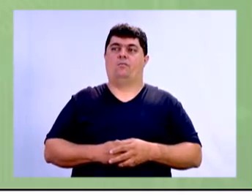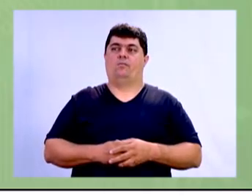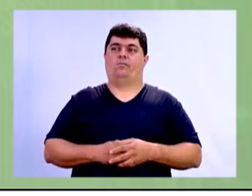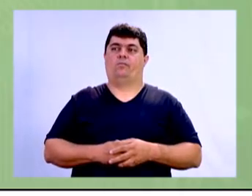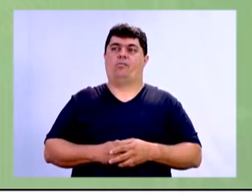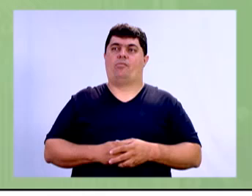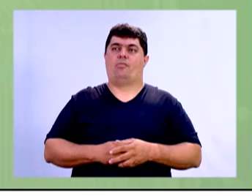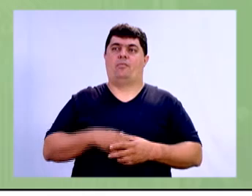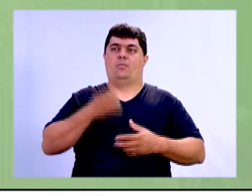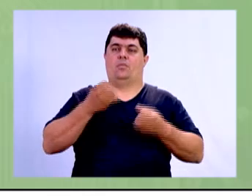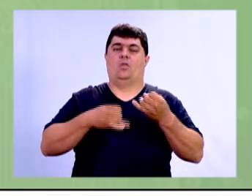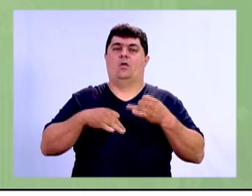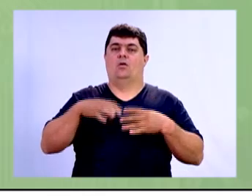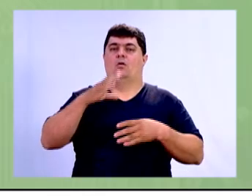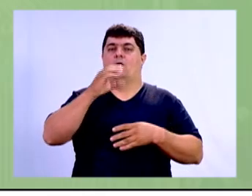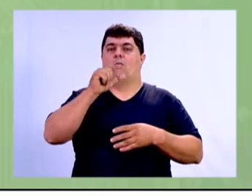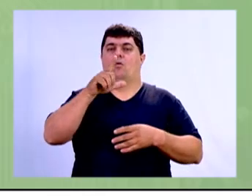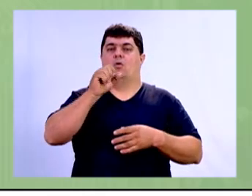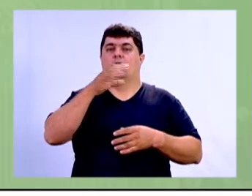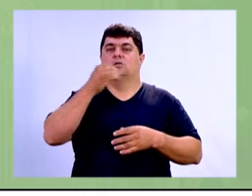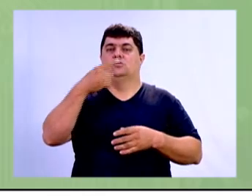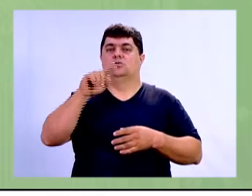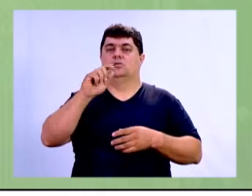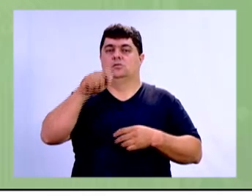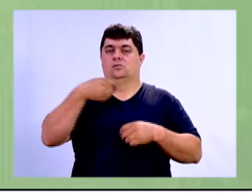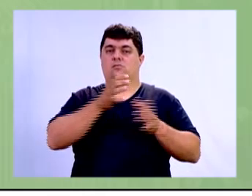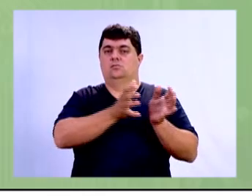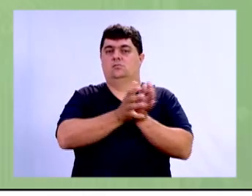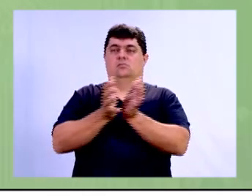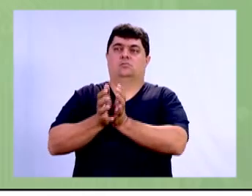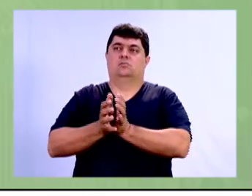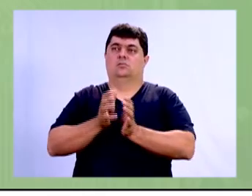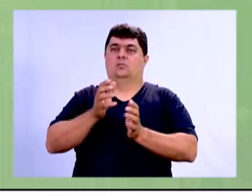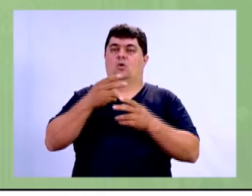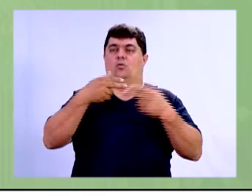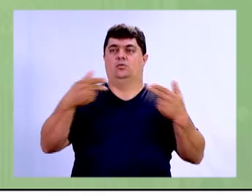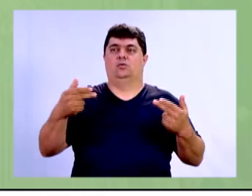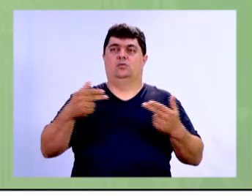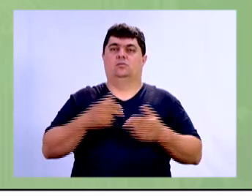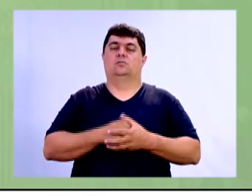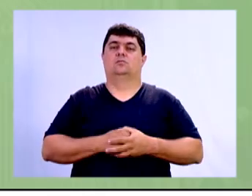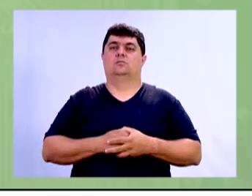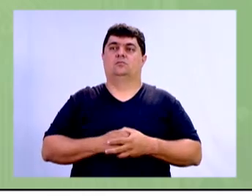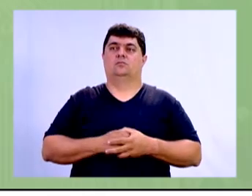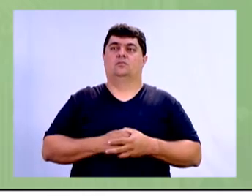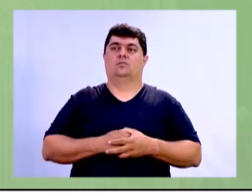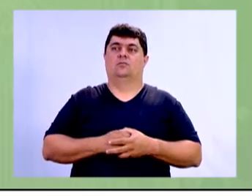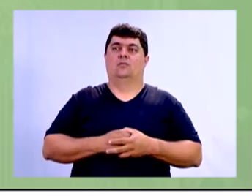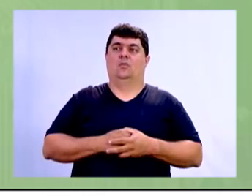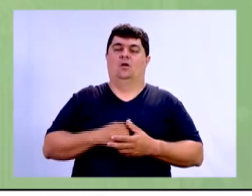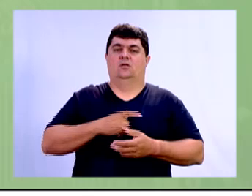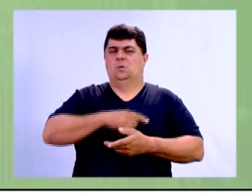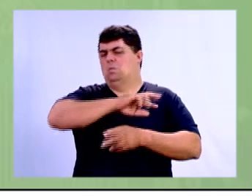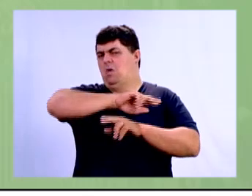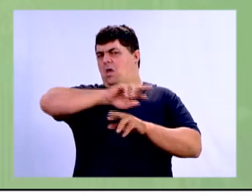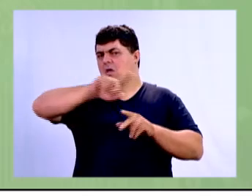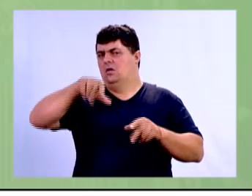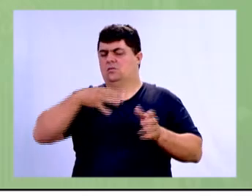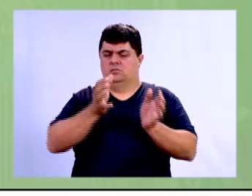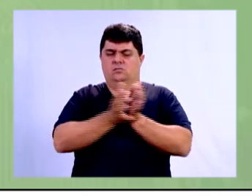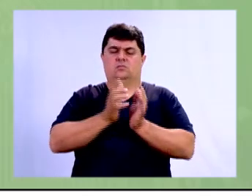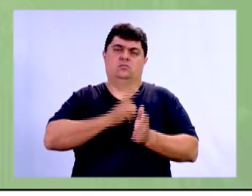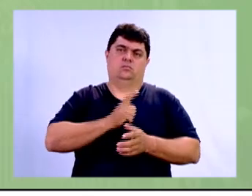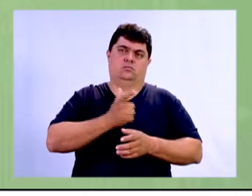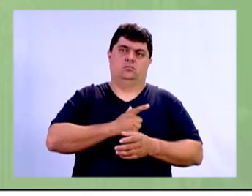A gente vai falar de coleções de objetos. Esse é o foco, né? Onde nós temos várias maneiras de fazer coleção de